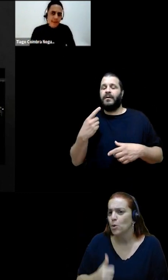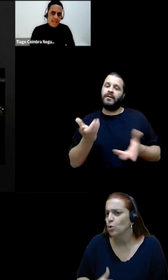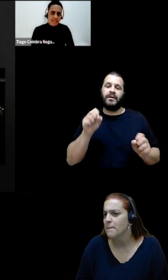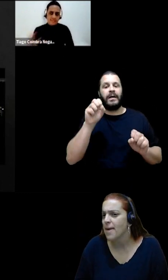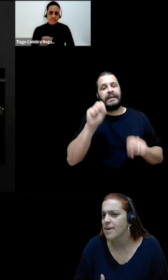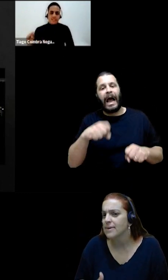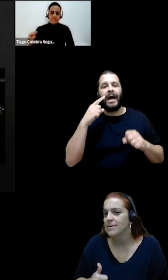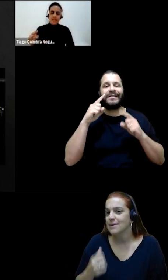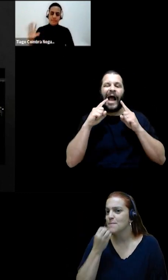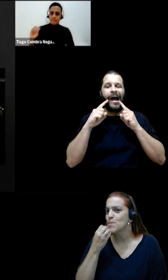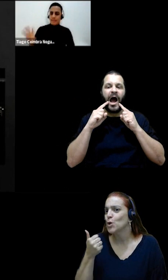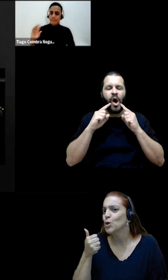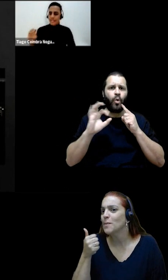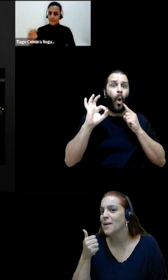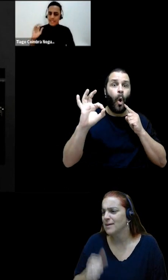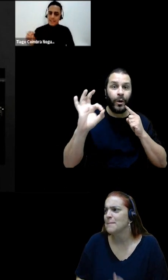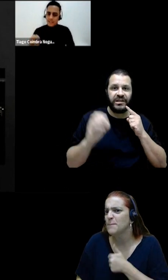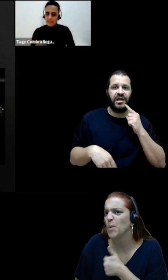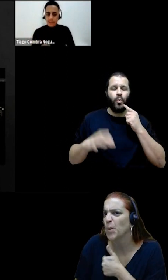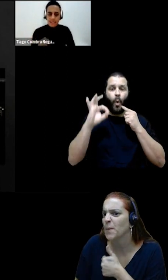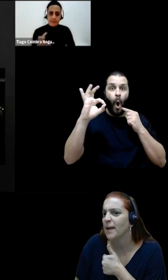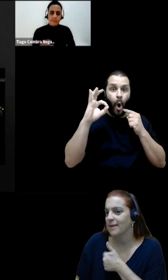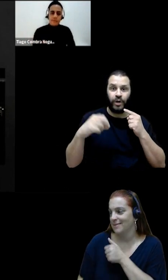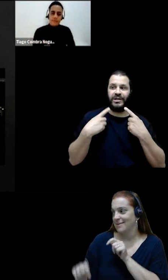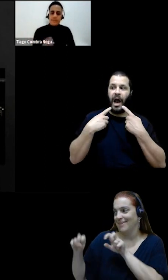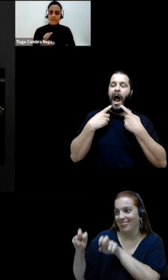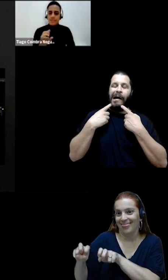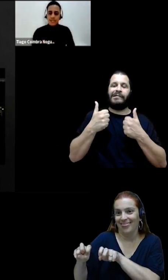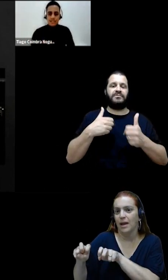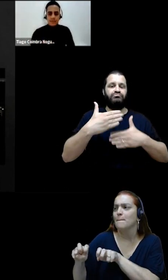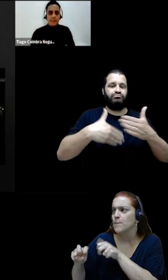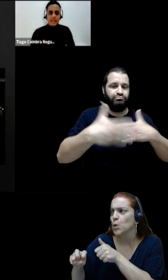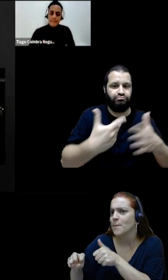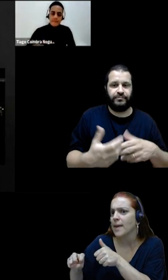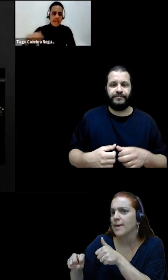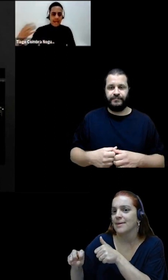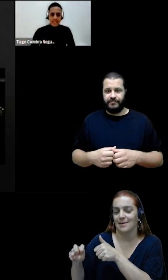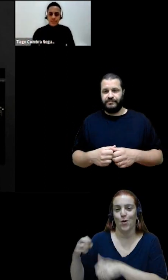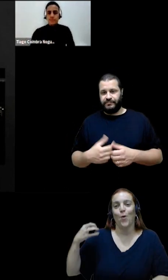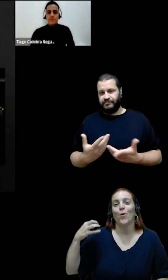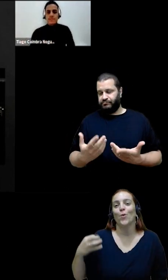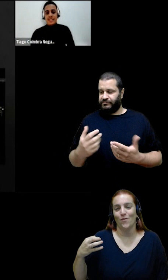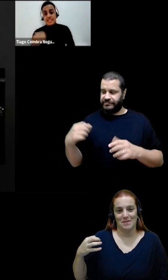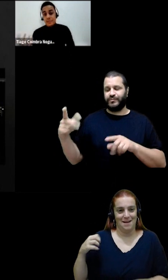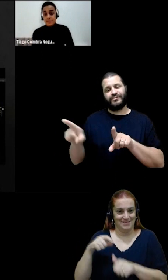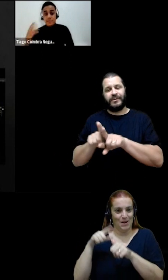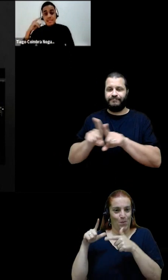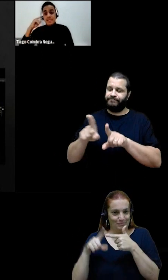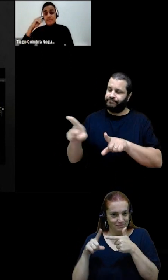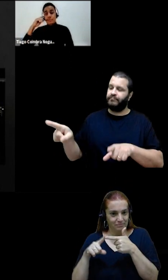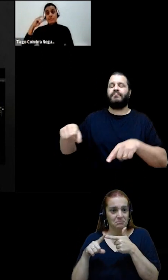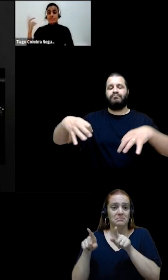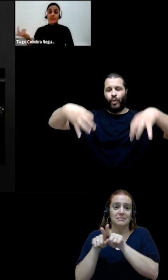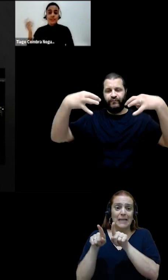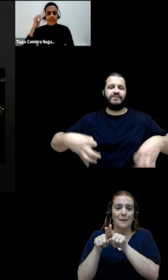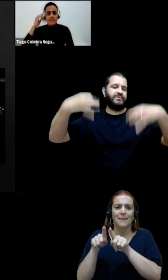muito bem, na hora que me dá um tempinho ali, ele fala para o colega alguma confirmação de que ele está indo bem. Além de outros esclarecimentos